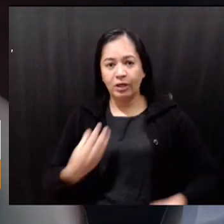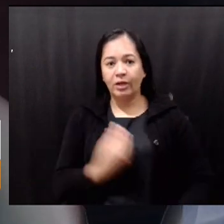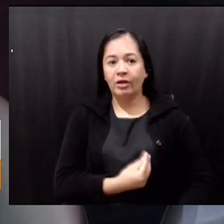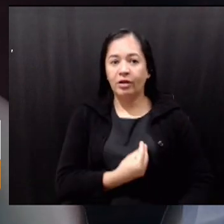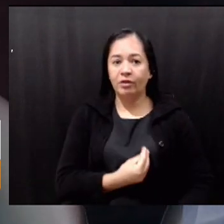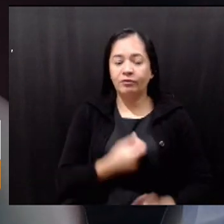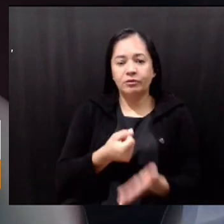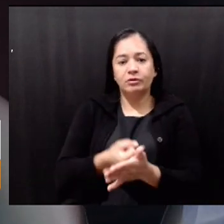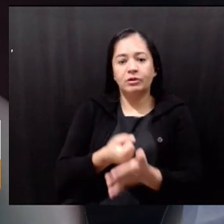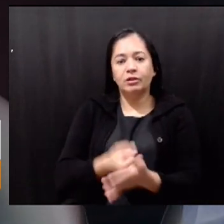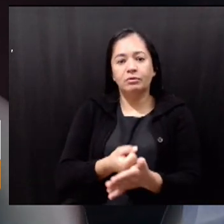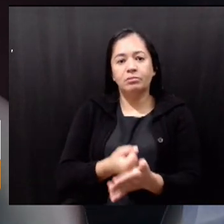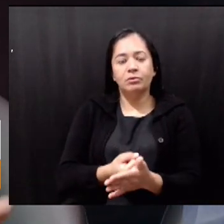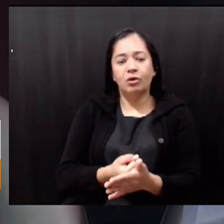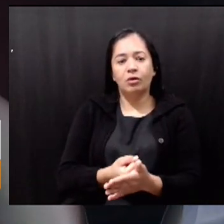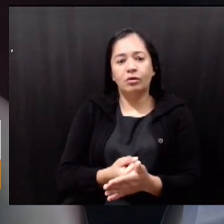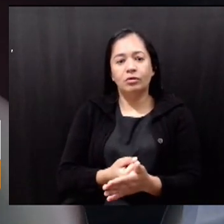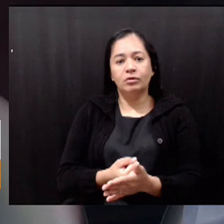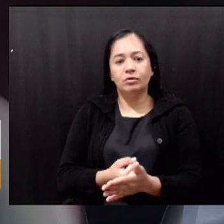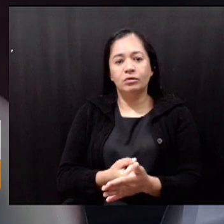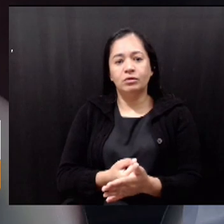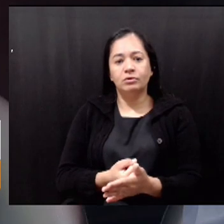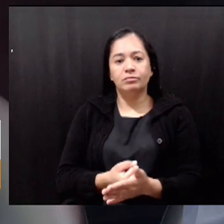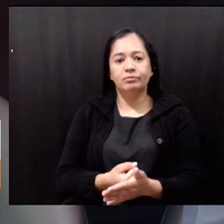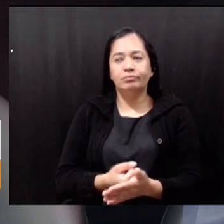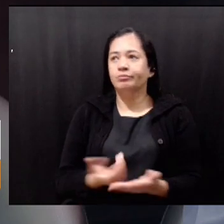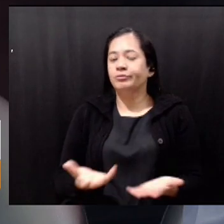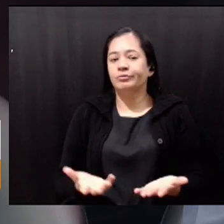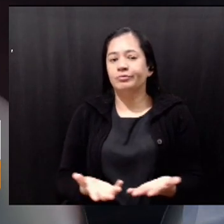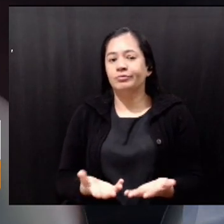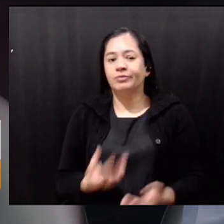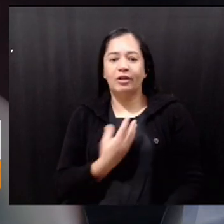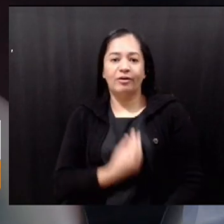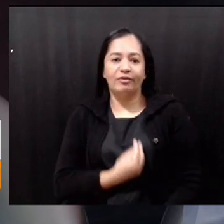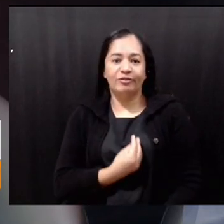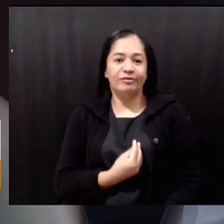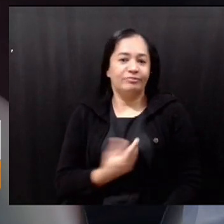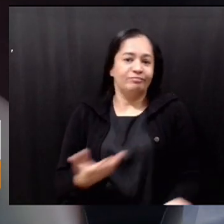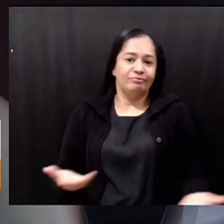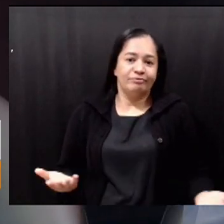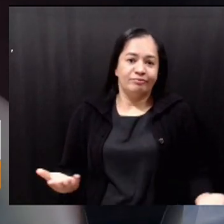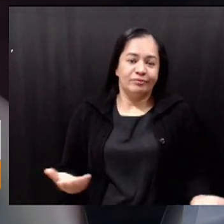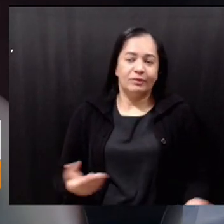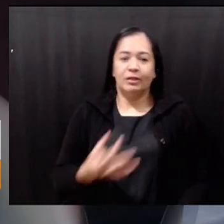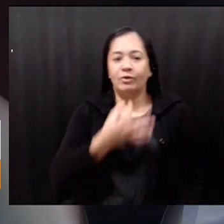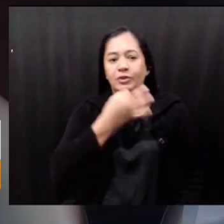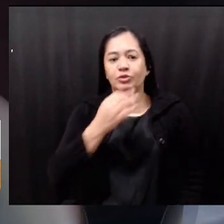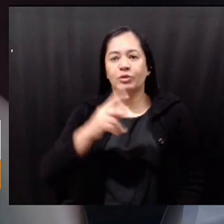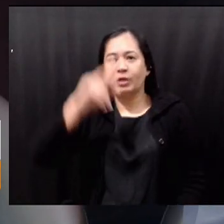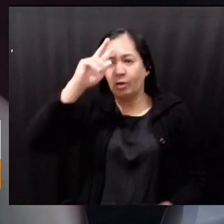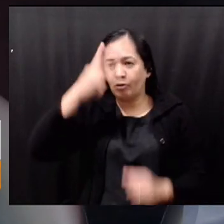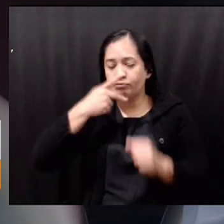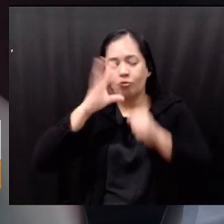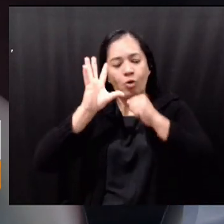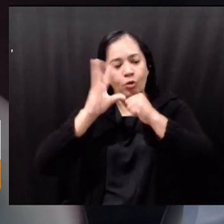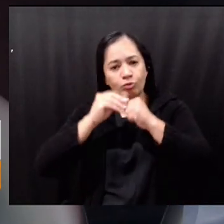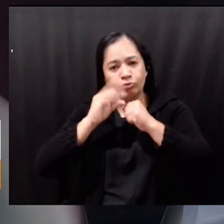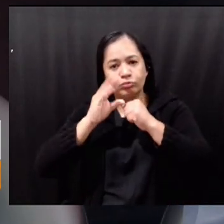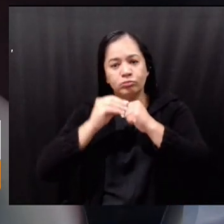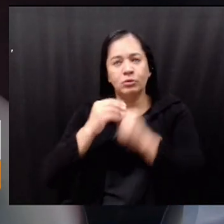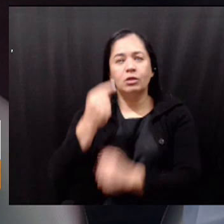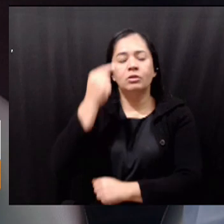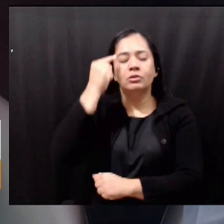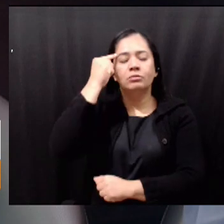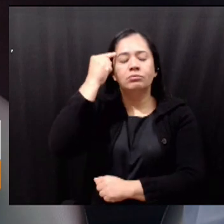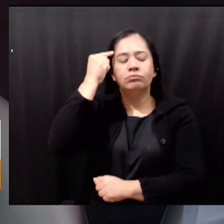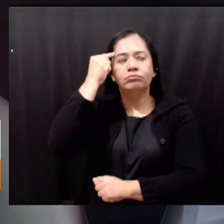vicissitudes, né? Alheias à nossa vontade. E aí eu acho que autoconhecimento, meditação, né, são